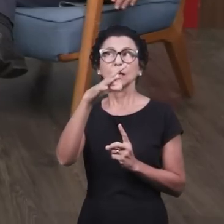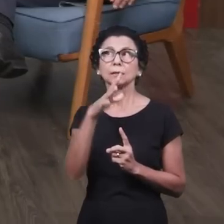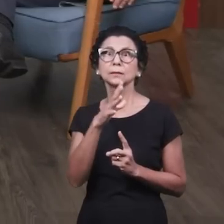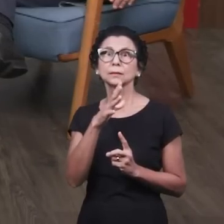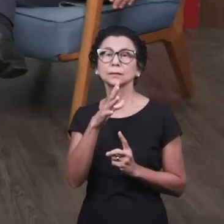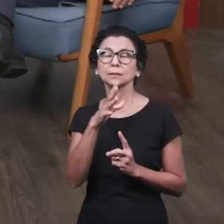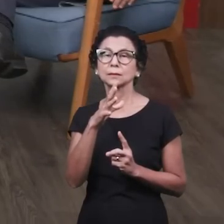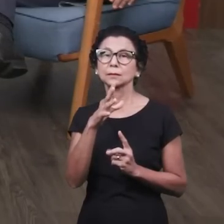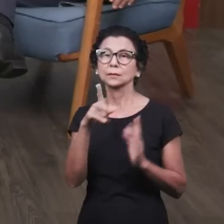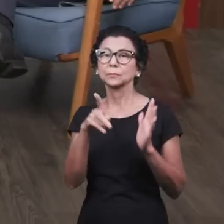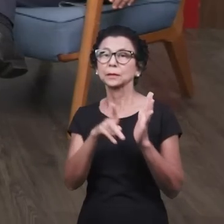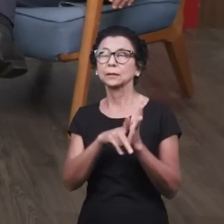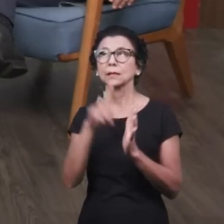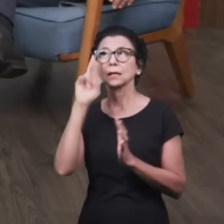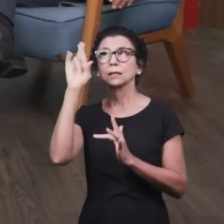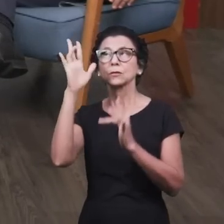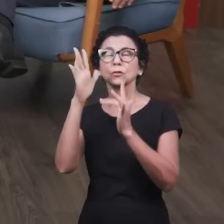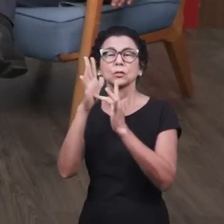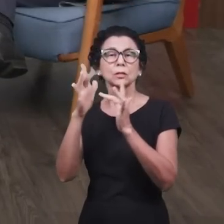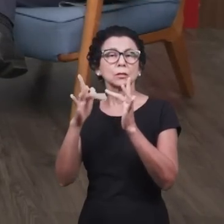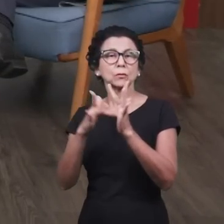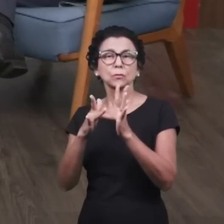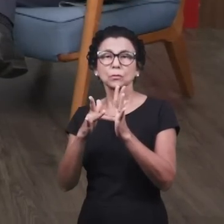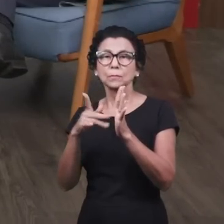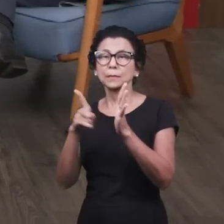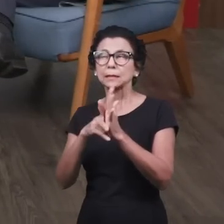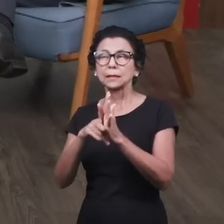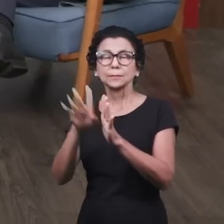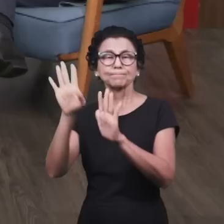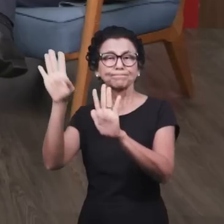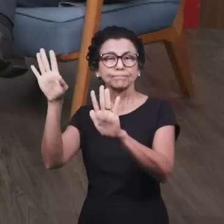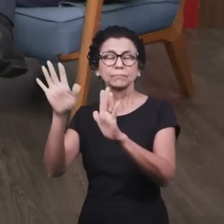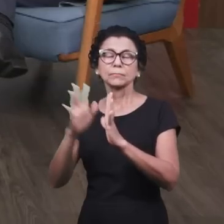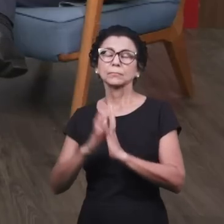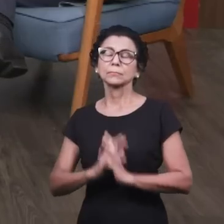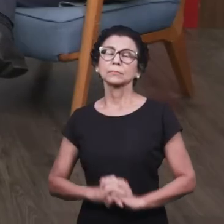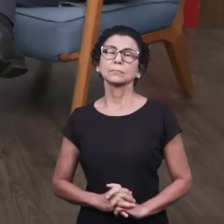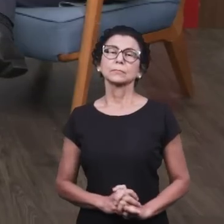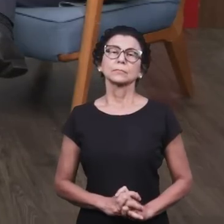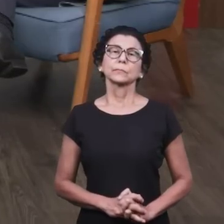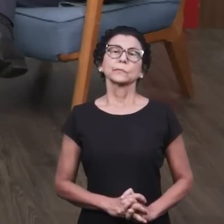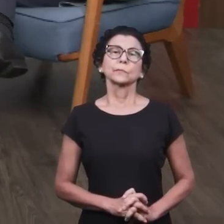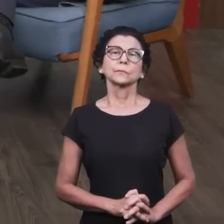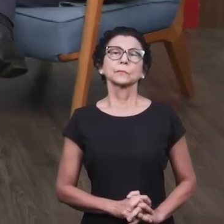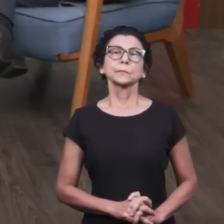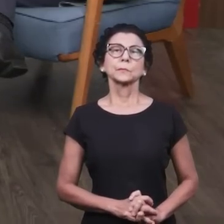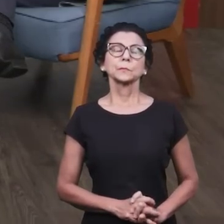que somente Ele pode dar. isso é maravilhoso. Adriano,